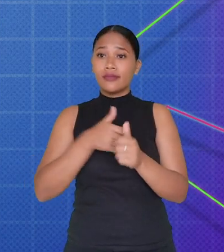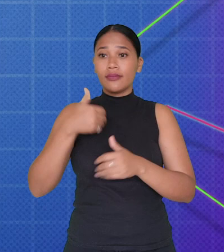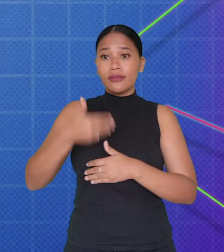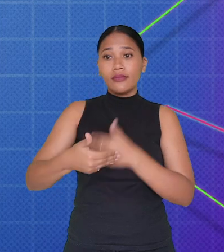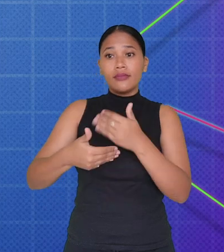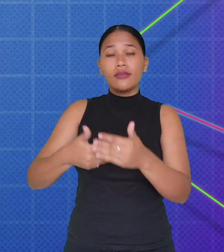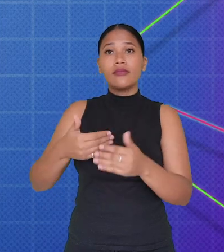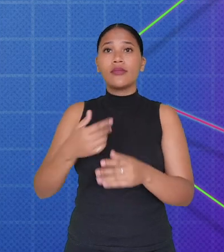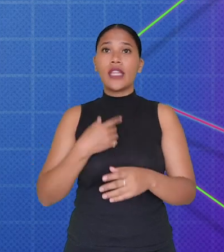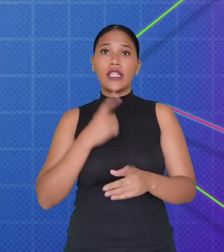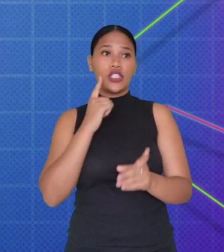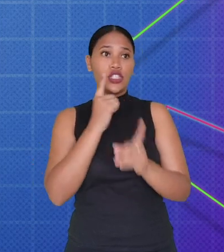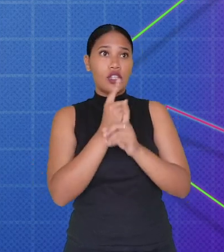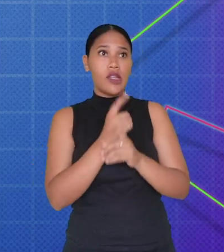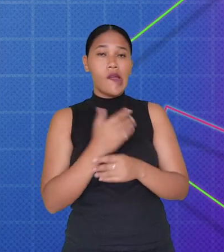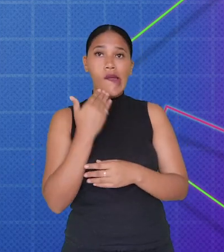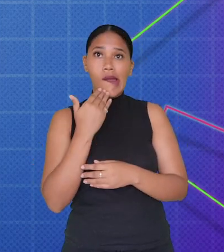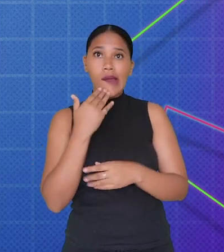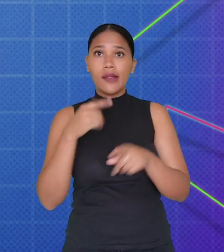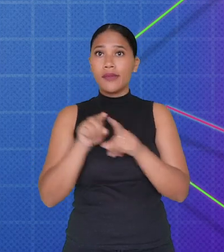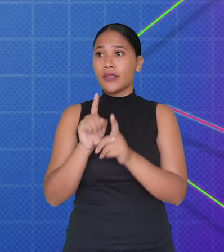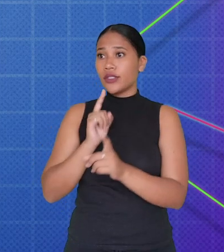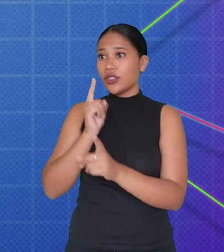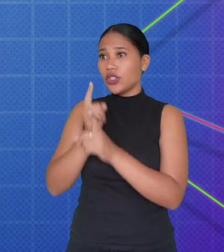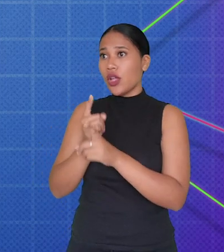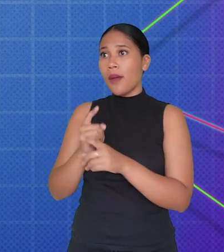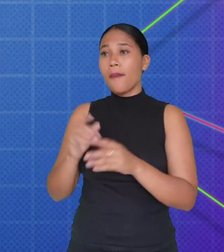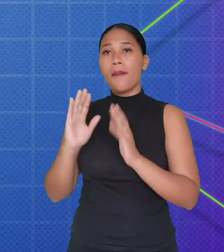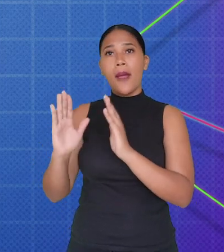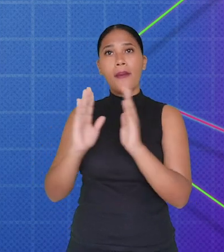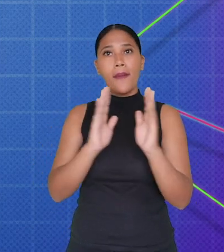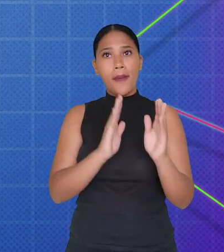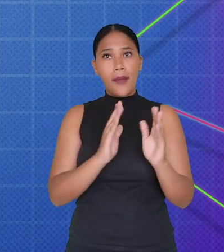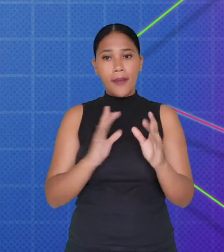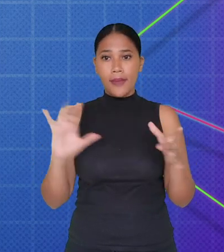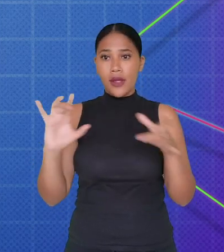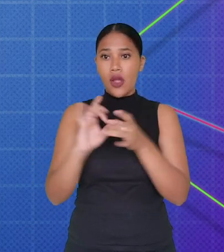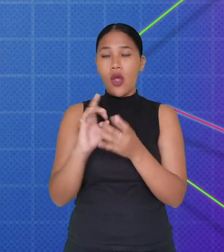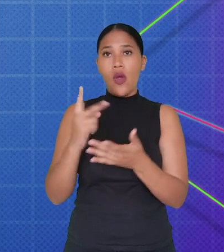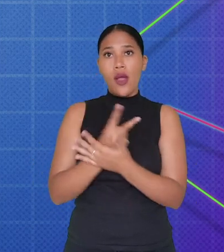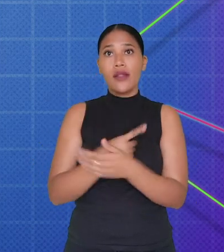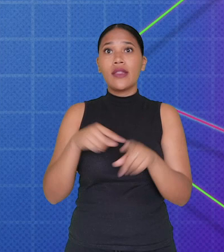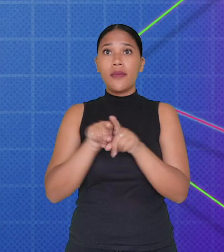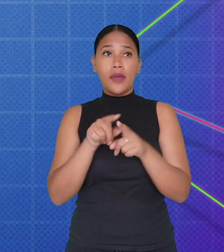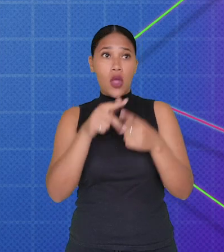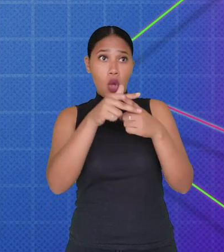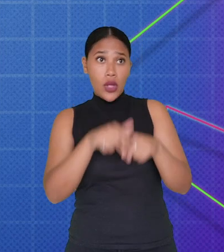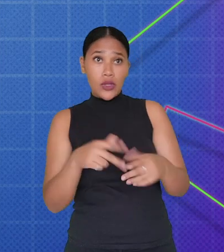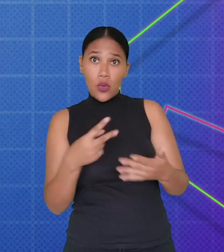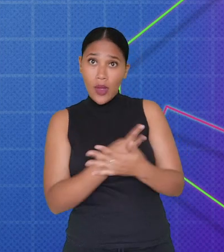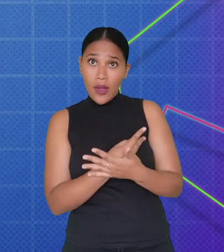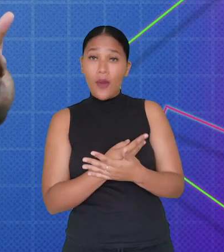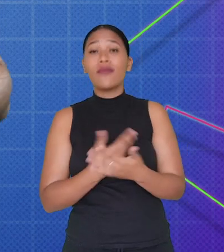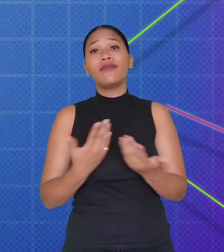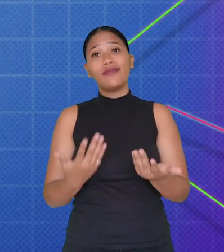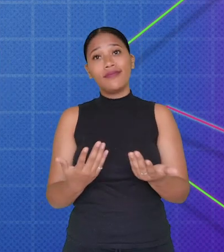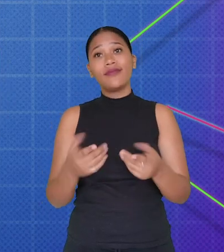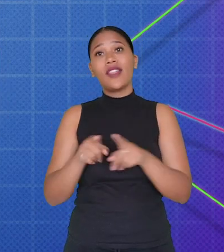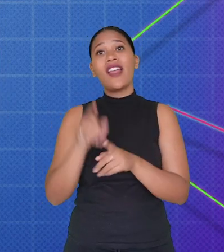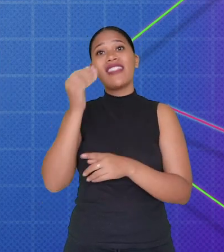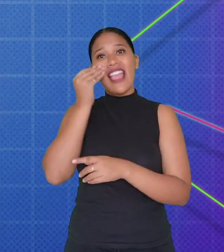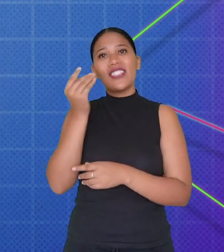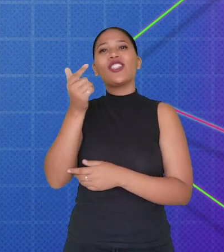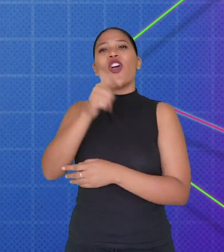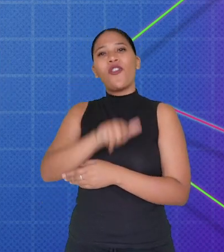seguir um passo a passo que inclui a identificação do erro a identificação das partes do código relacionadas ao erro a correção do erro e por fim